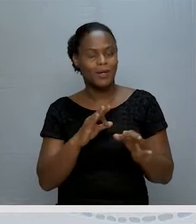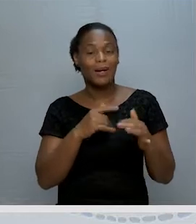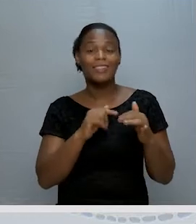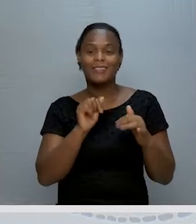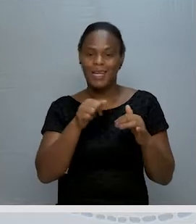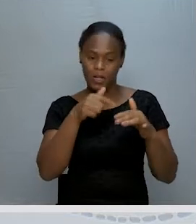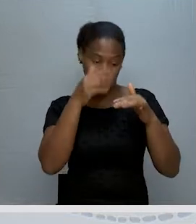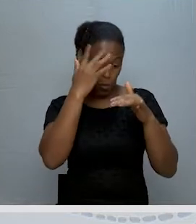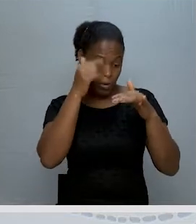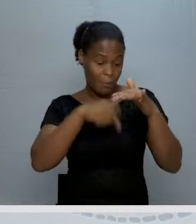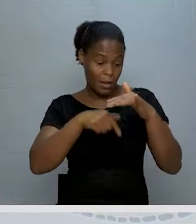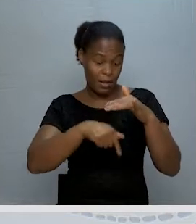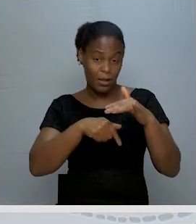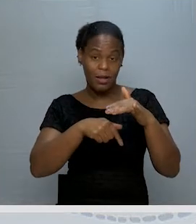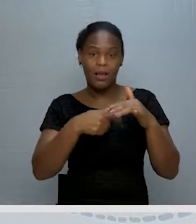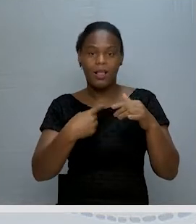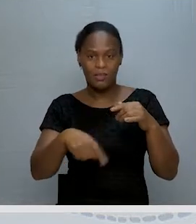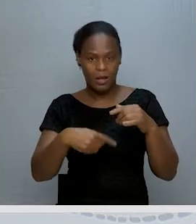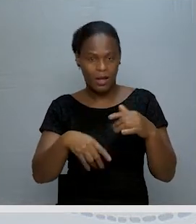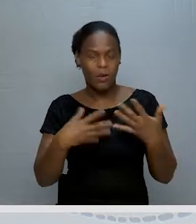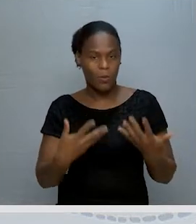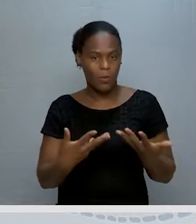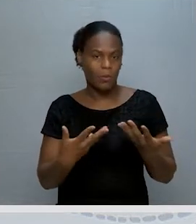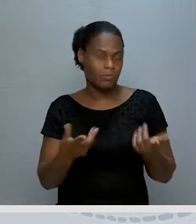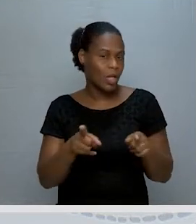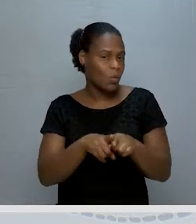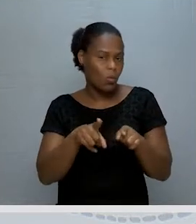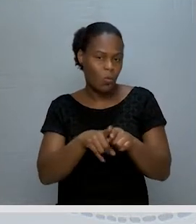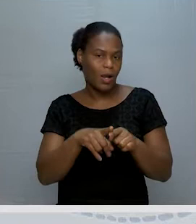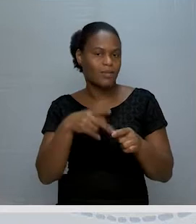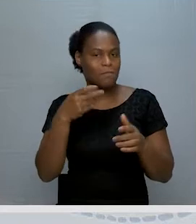Exatamente, os denominadores estão